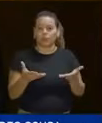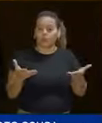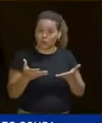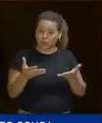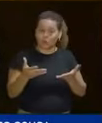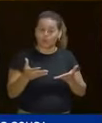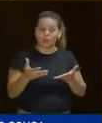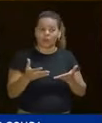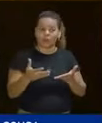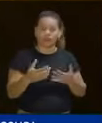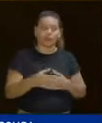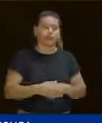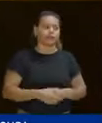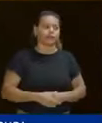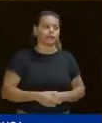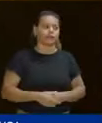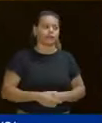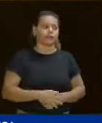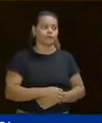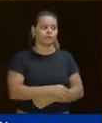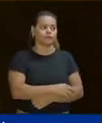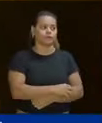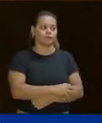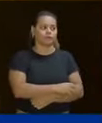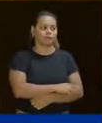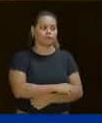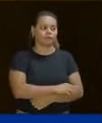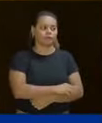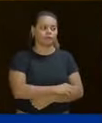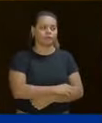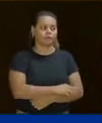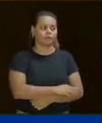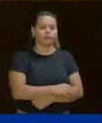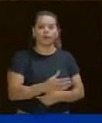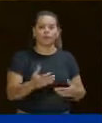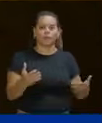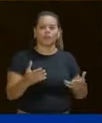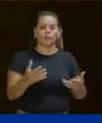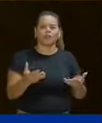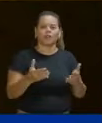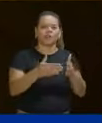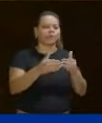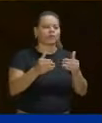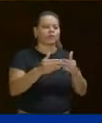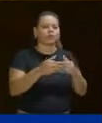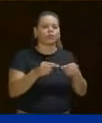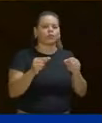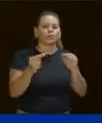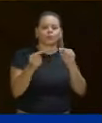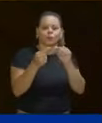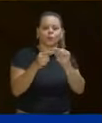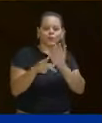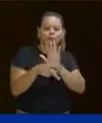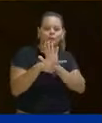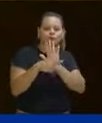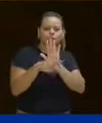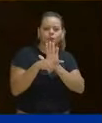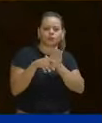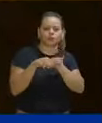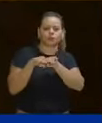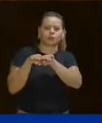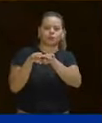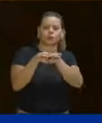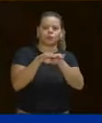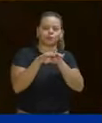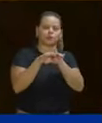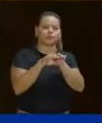requeremos, tá, a aplicação da isonomia em relação à exclusão